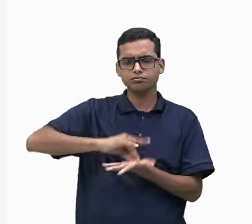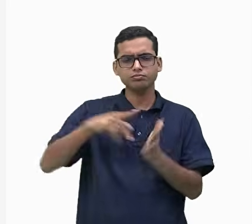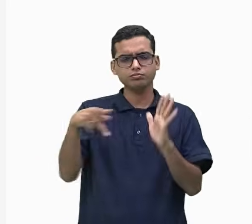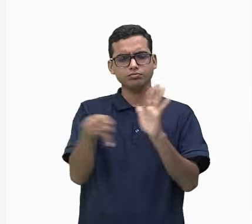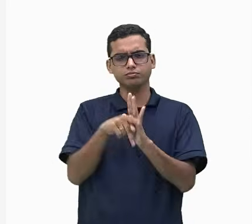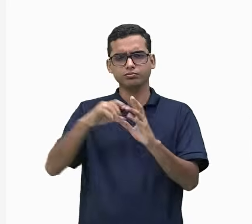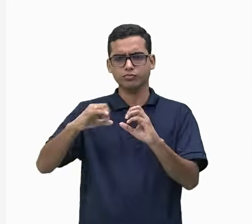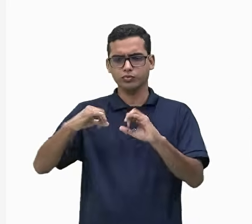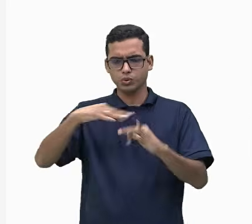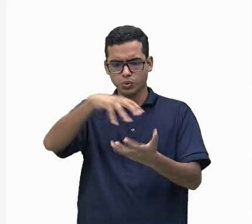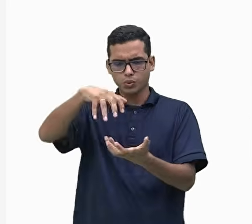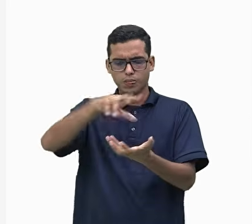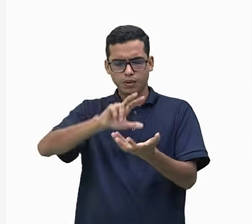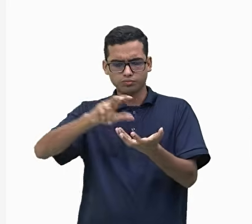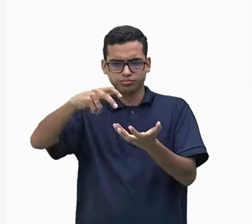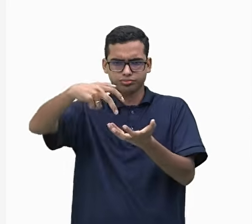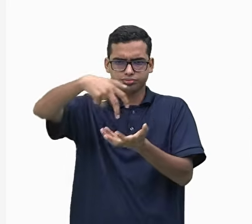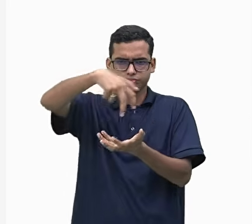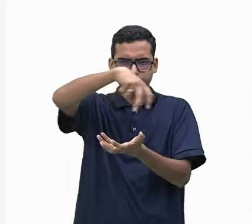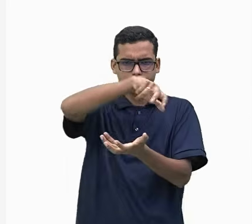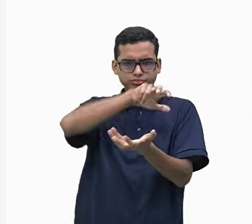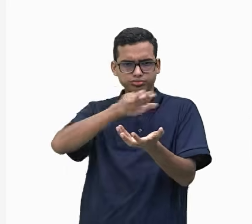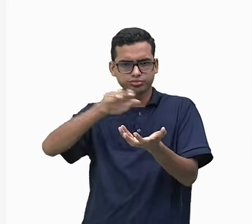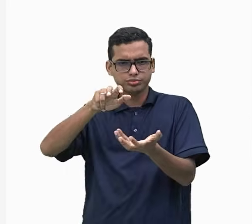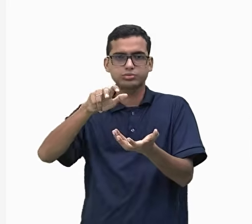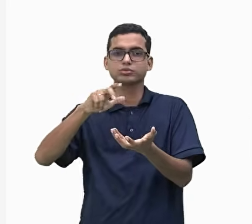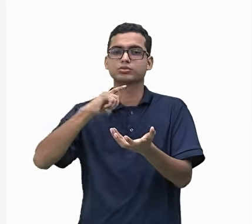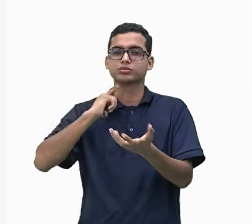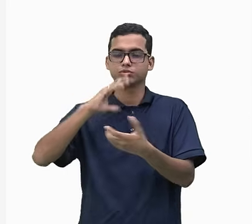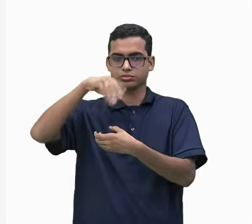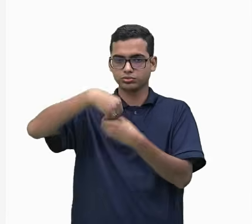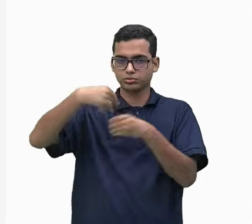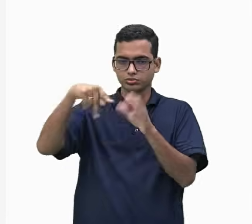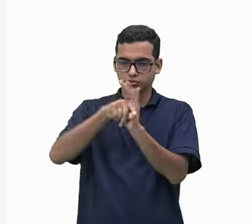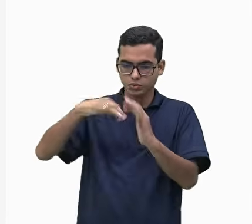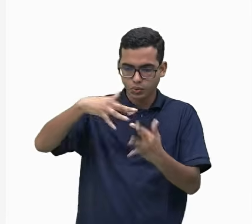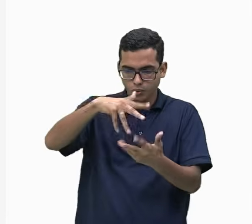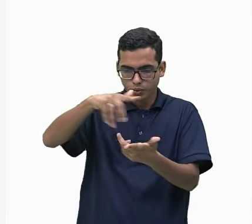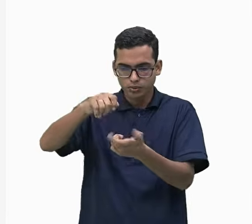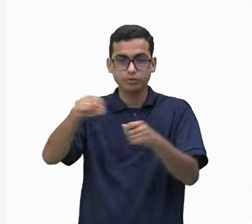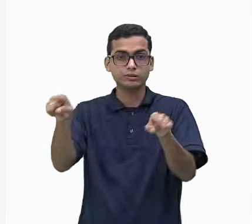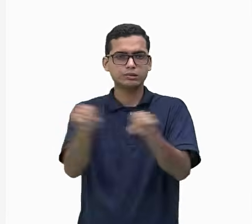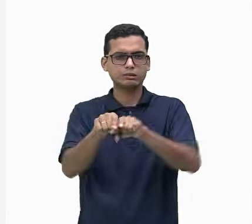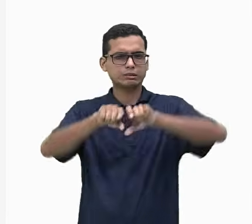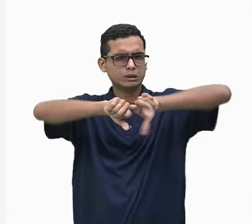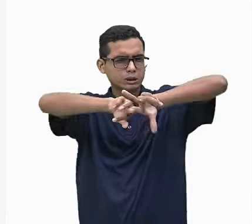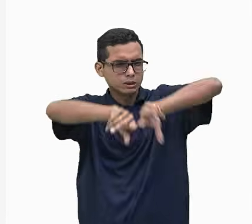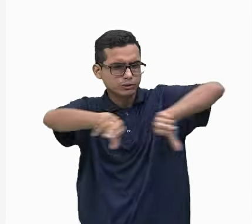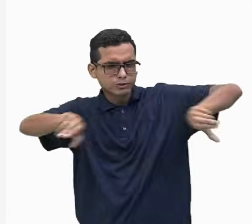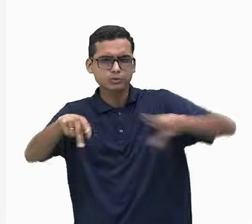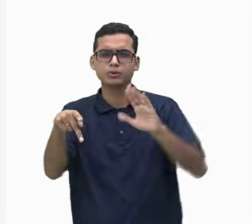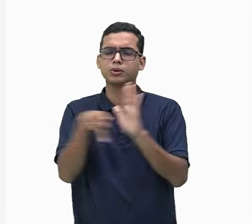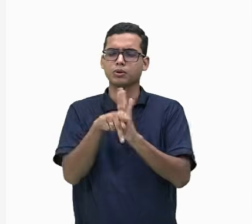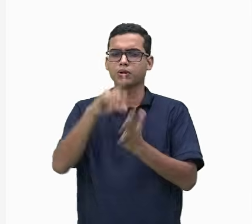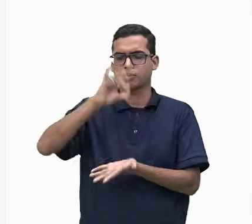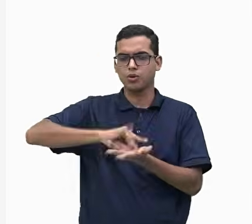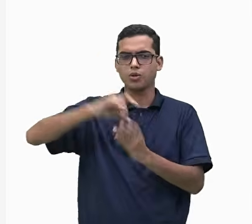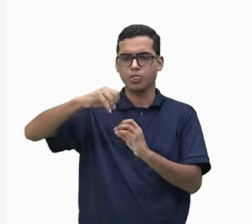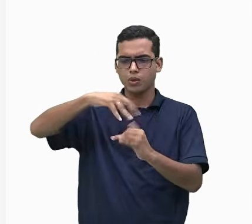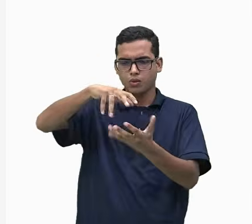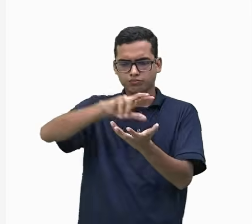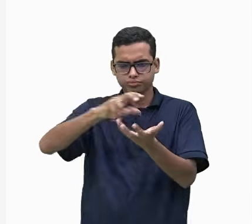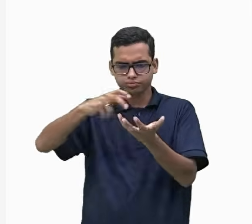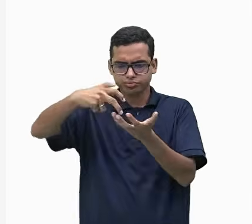esses satélites artificiais vão estar na órbita do nosso planeta Terra. Existem milhares de satélites artificiais ao redor do